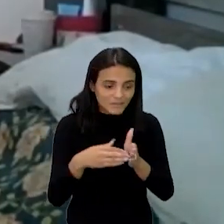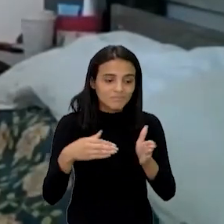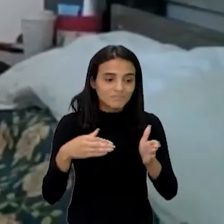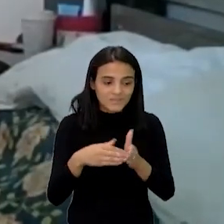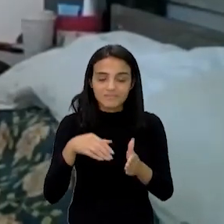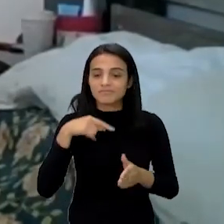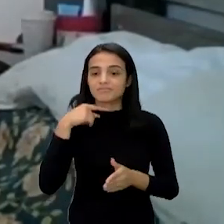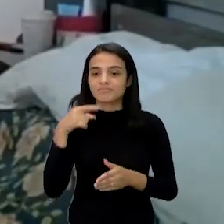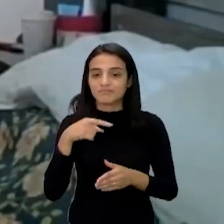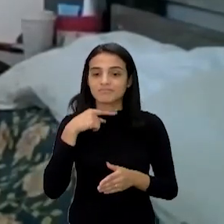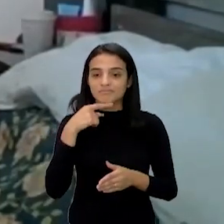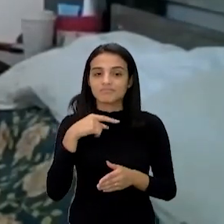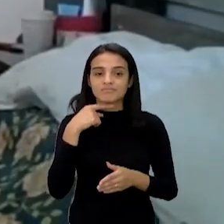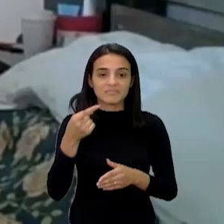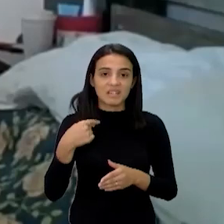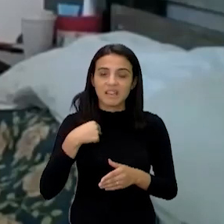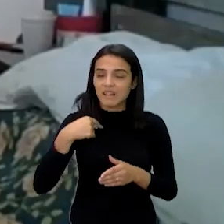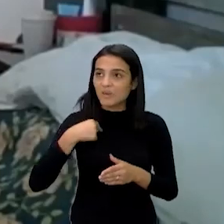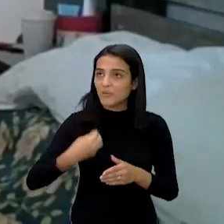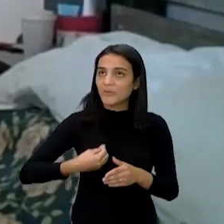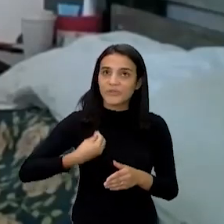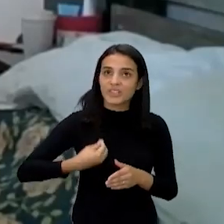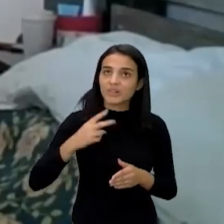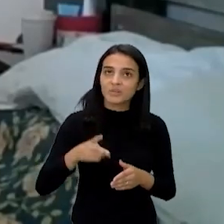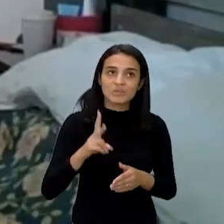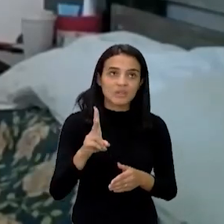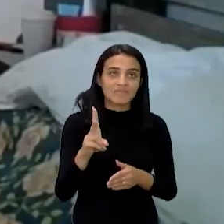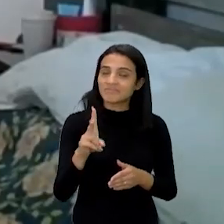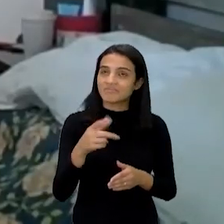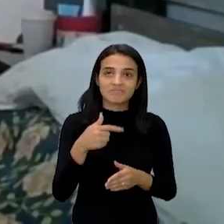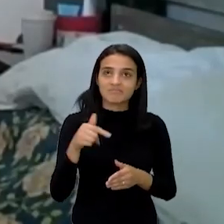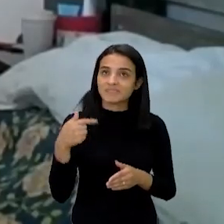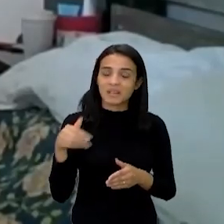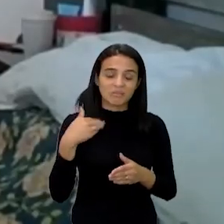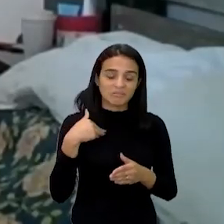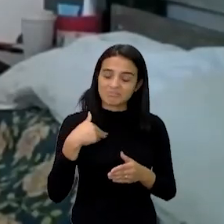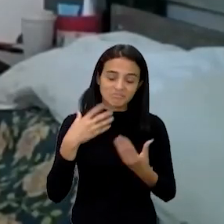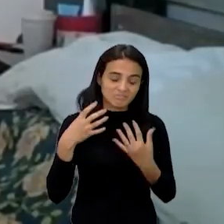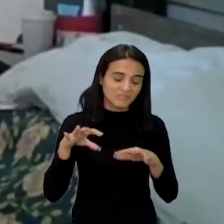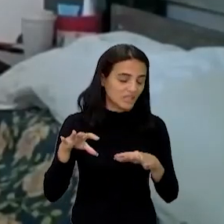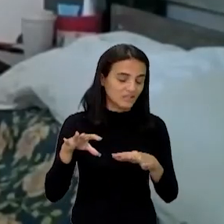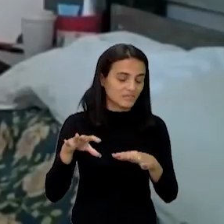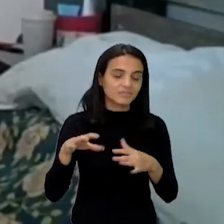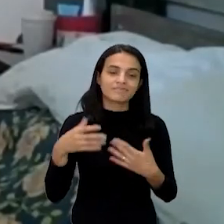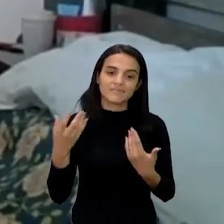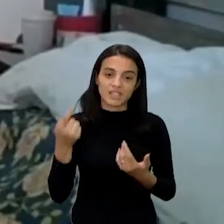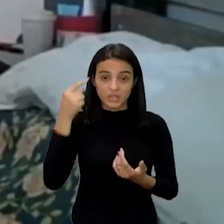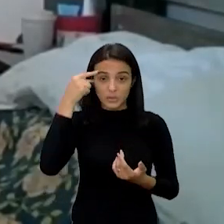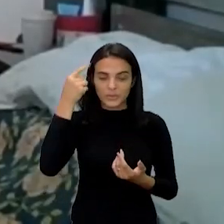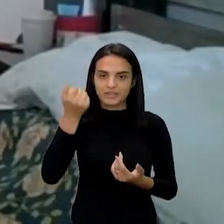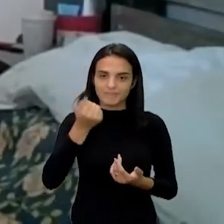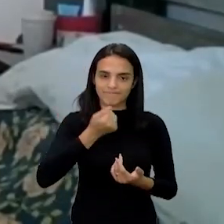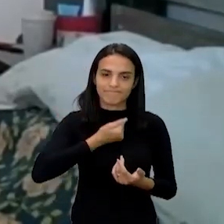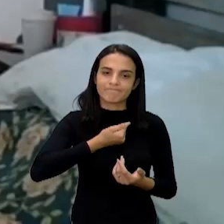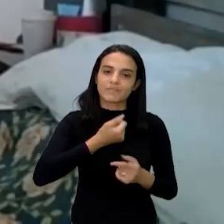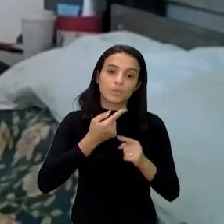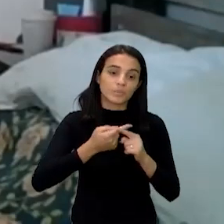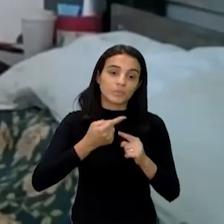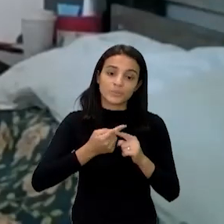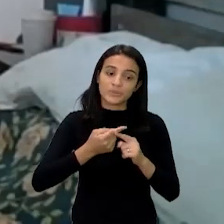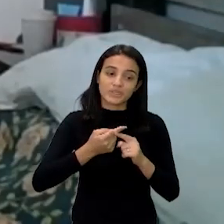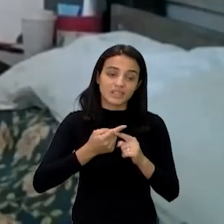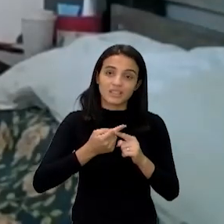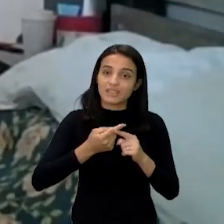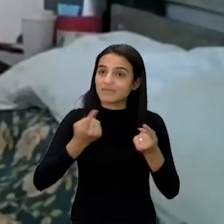não encontrava mais motivos para continuar vivendo e eu não queria mais. Então, quando a gente pensa em suicídio é porque a gente não vê mais opção